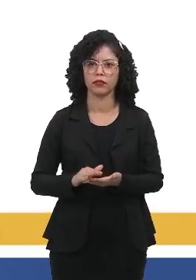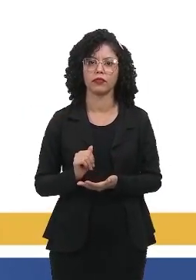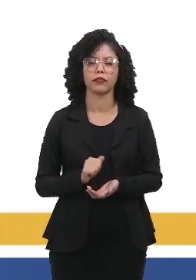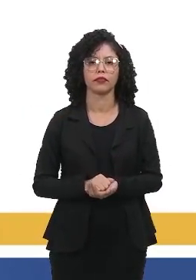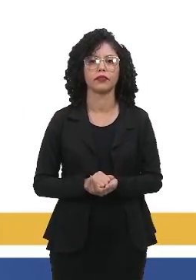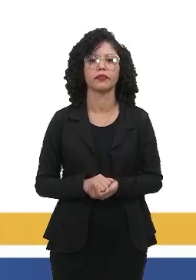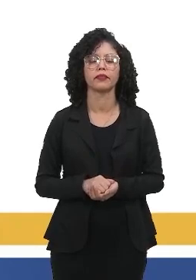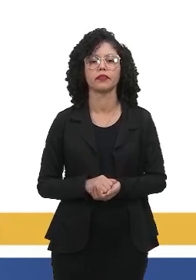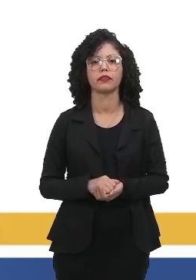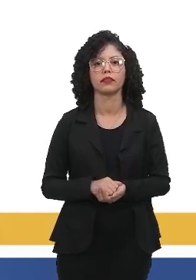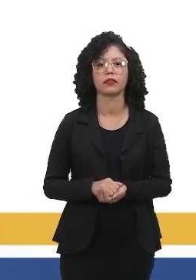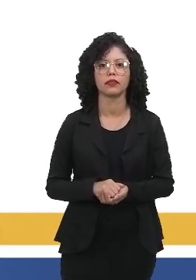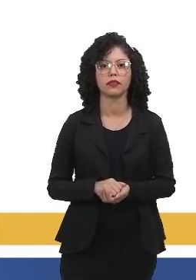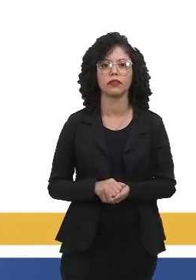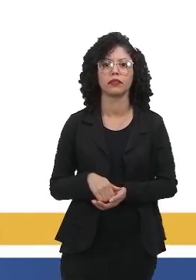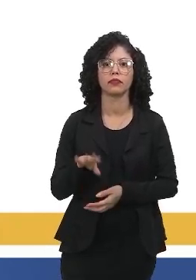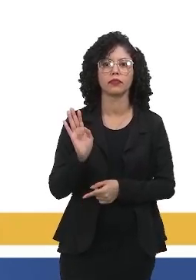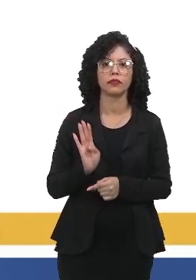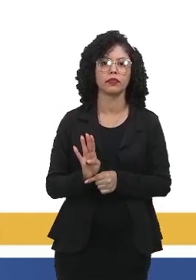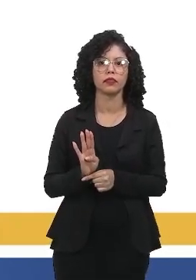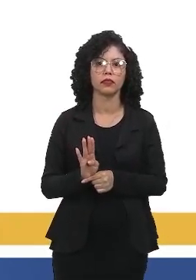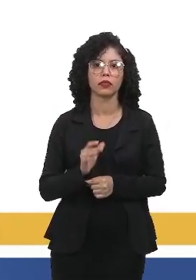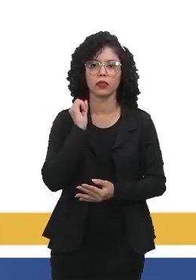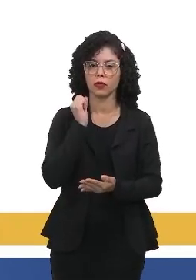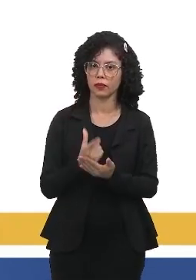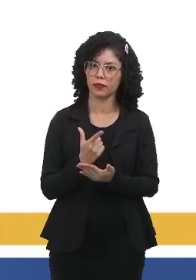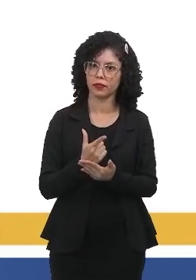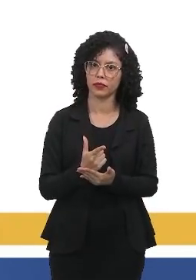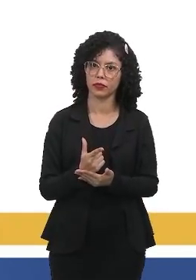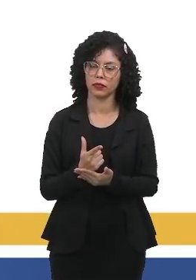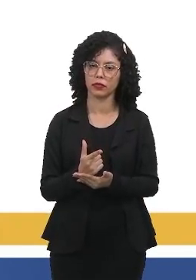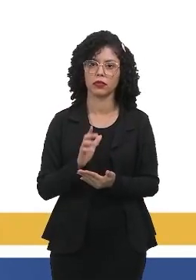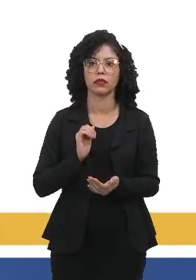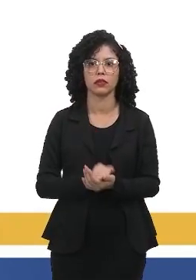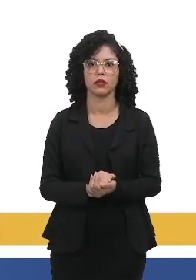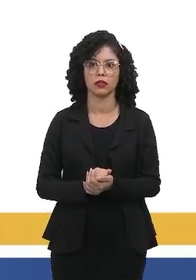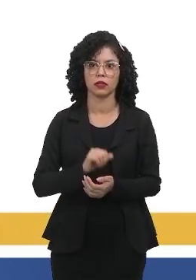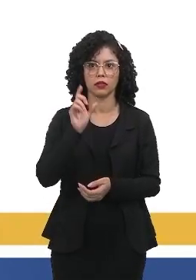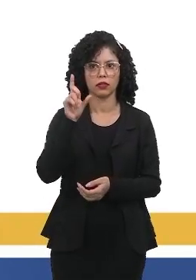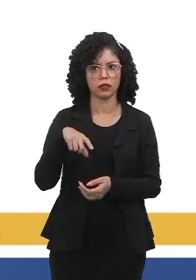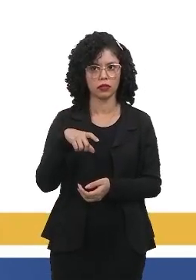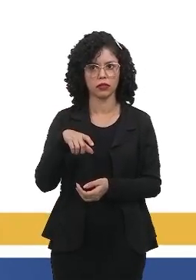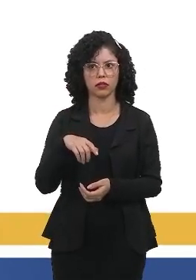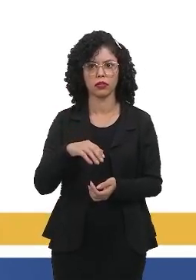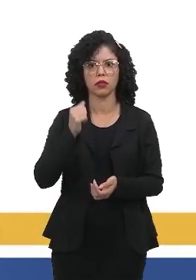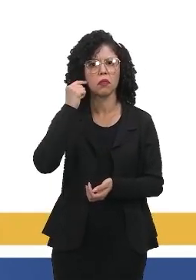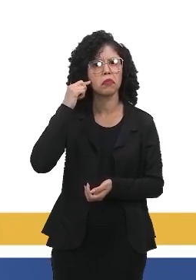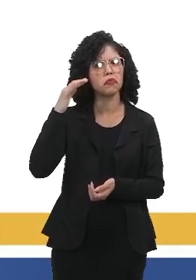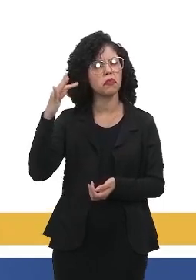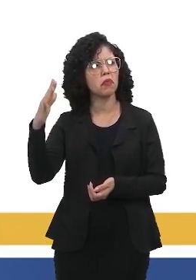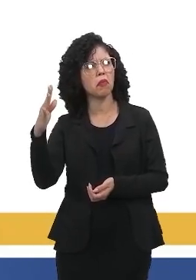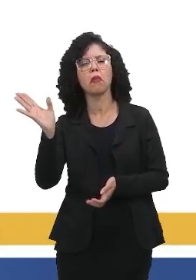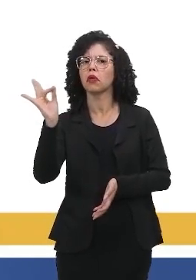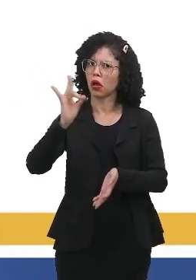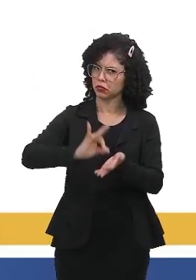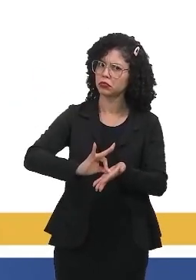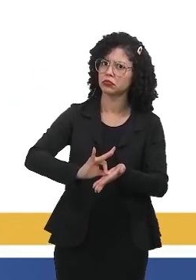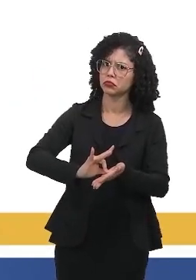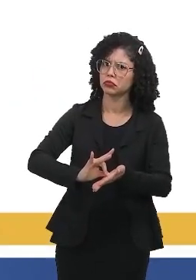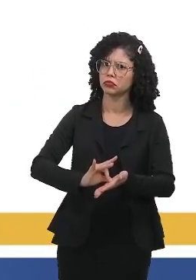desconcertante né pessoal letra B efeito de apagamento de limites entre ficção e